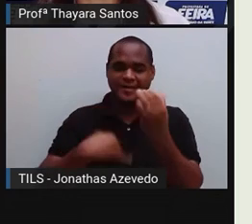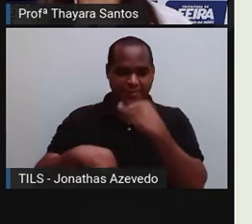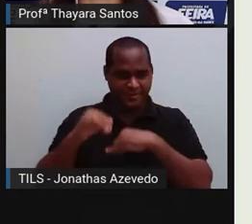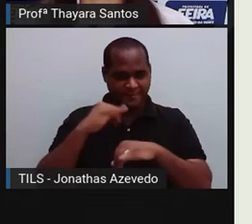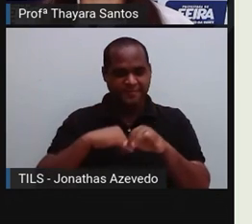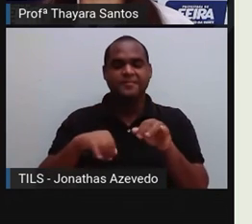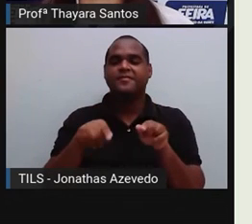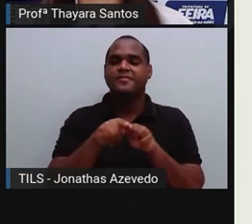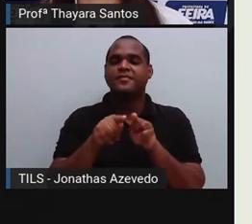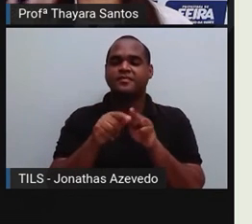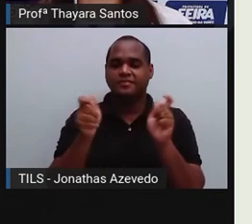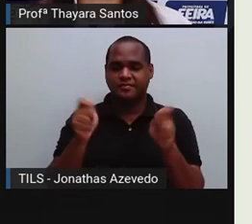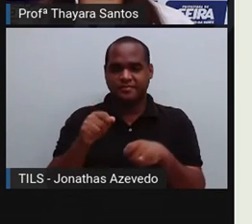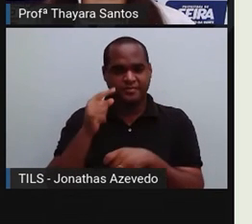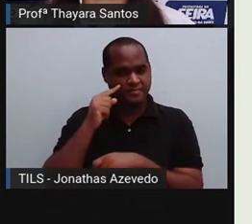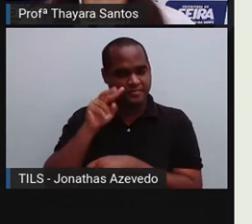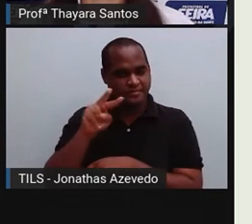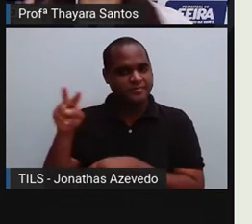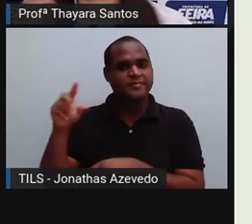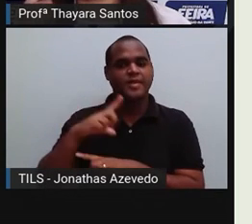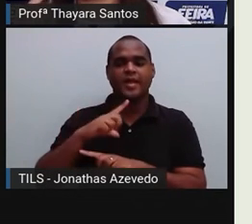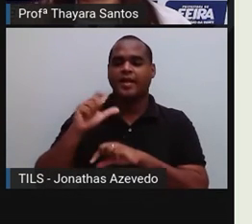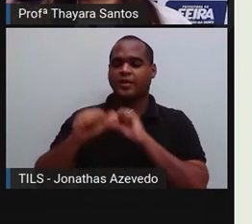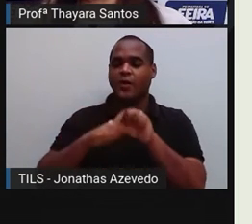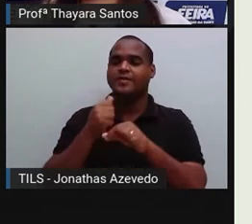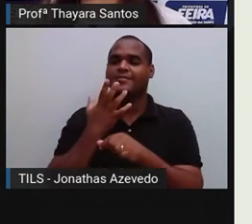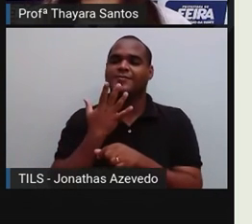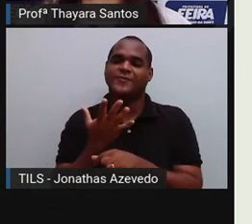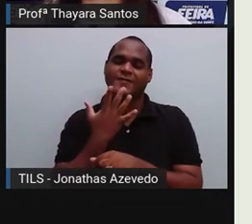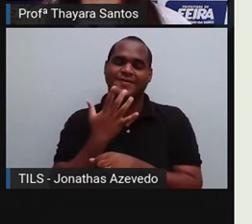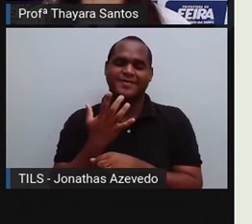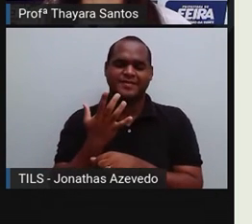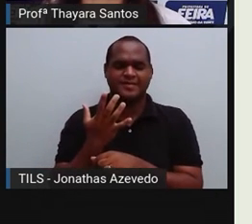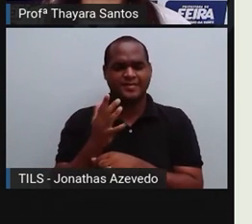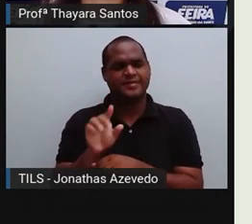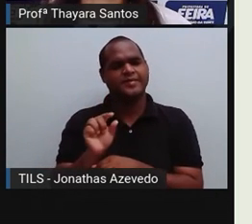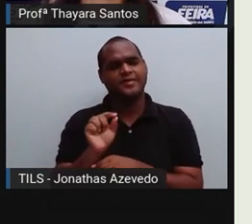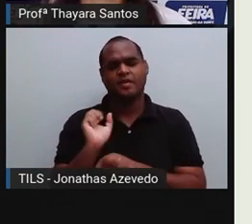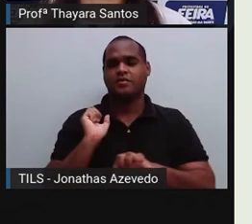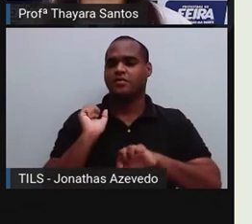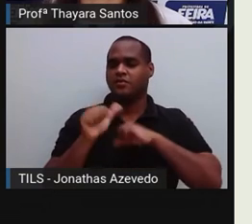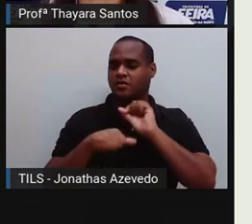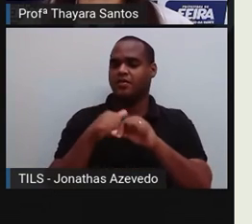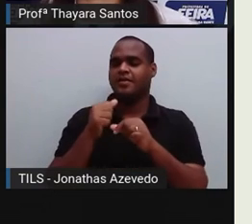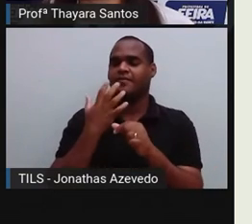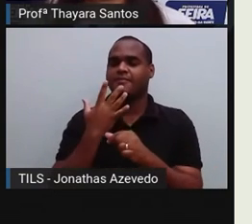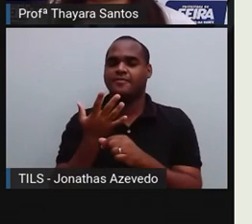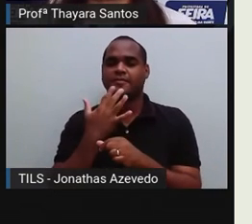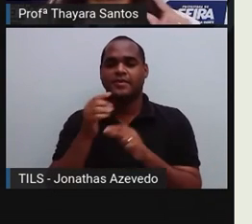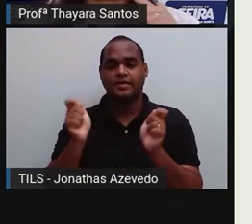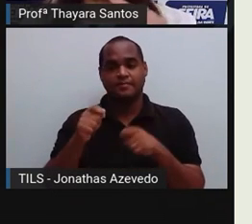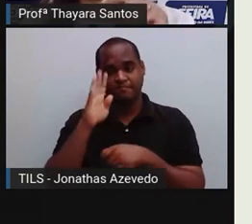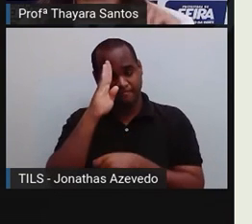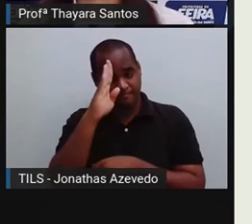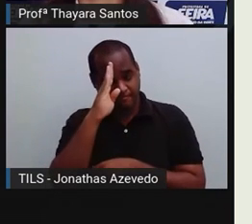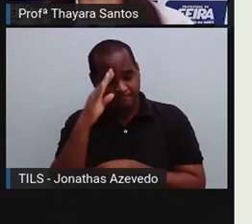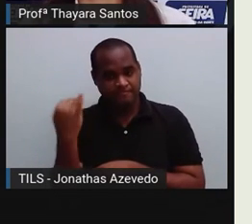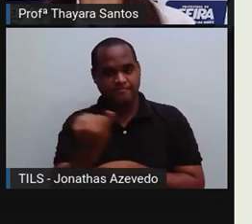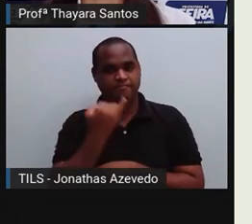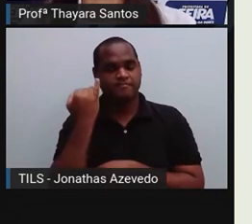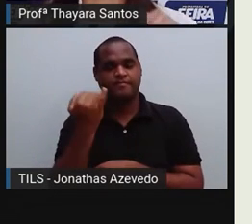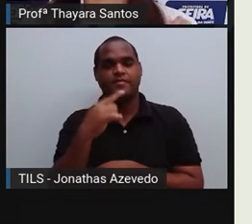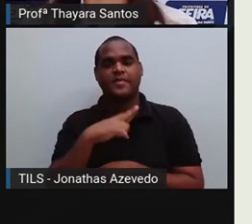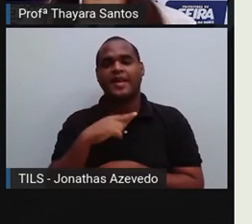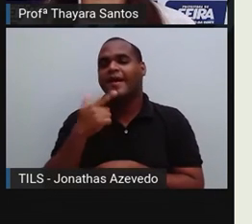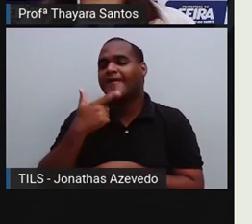A gente pode ver como evidência aí a mudança da coloração, ó. Lembra que as transformações químicas, elas têm evidências? Nesse caso aí do